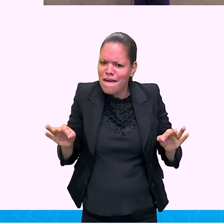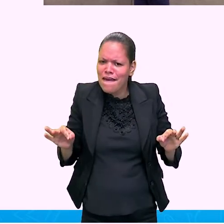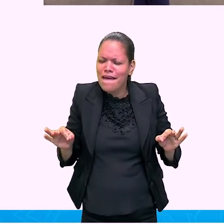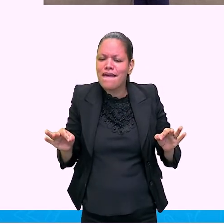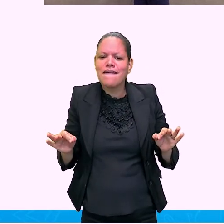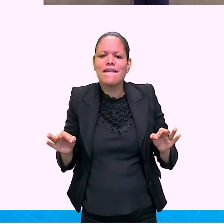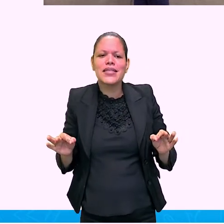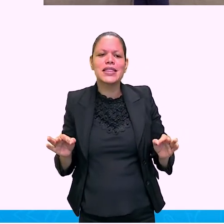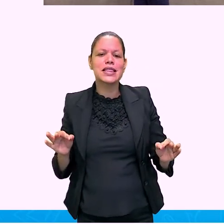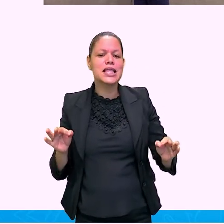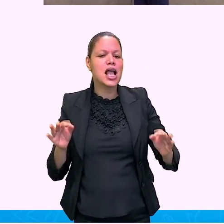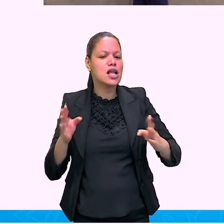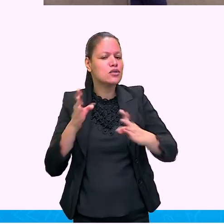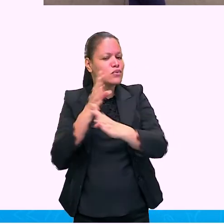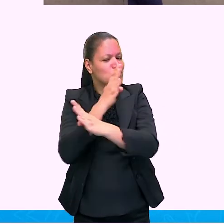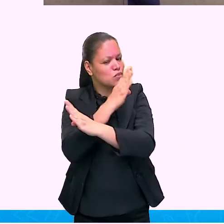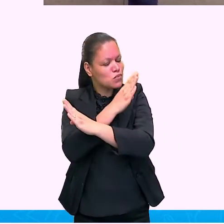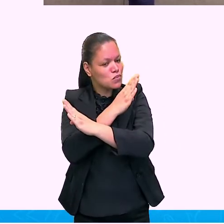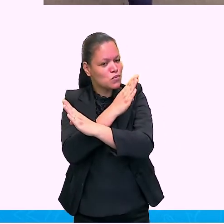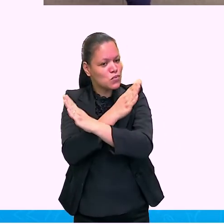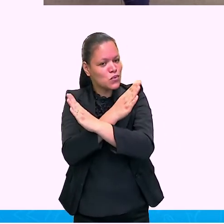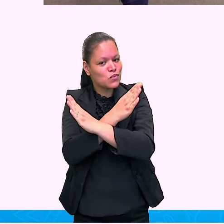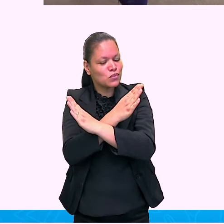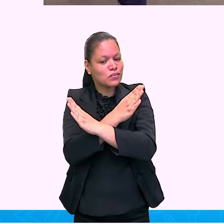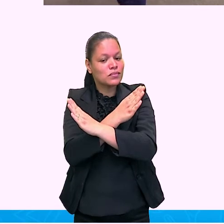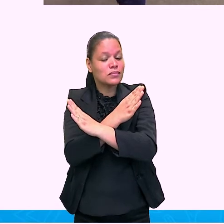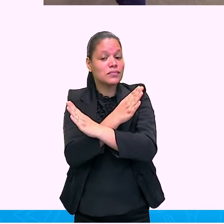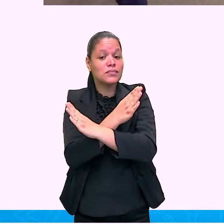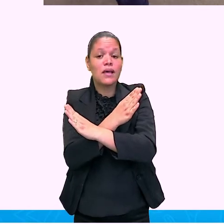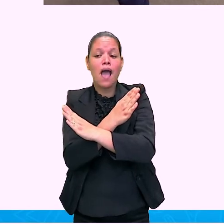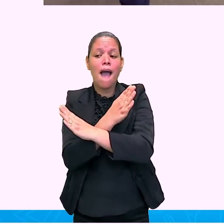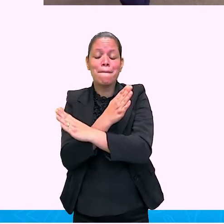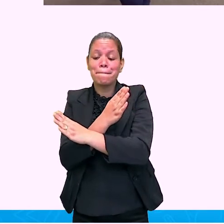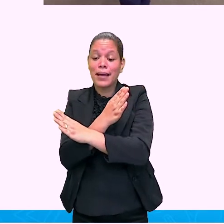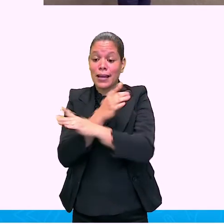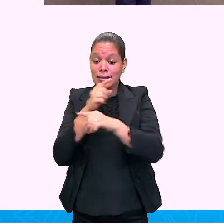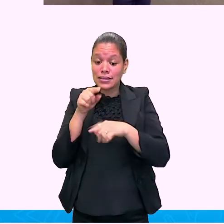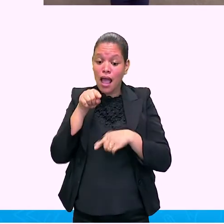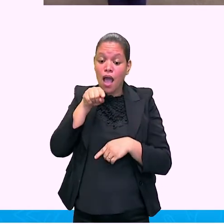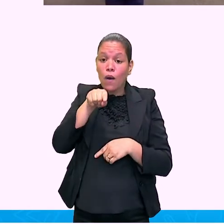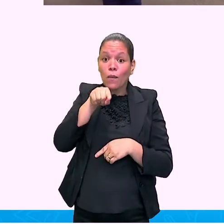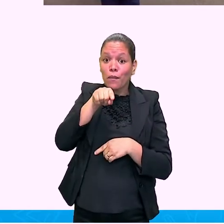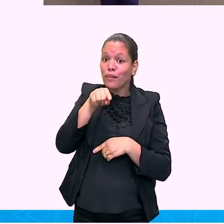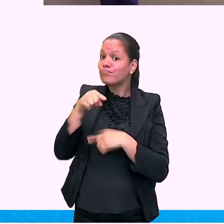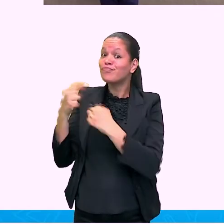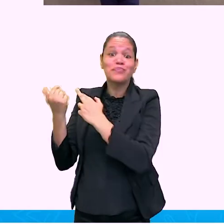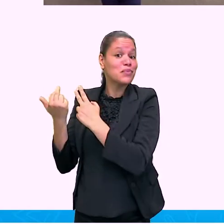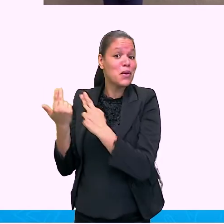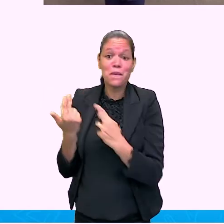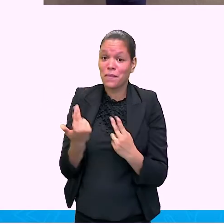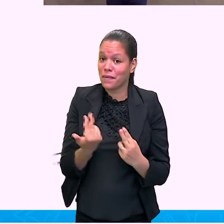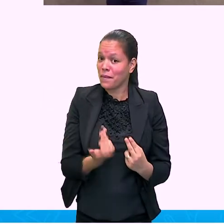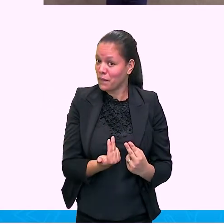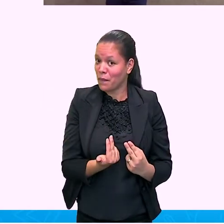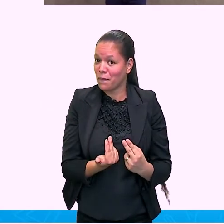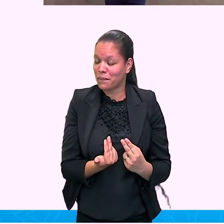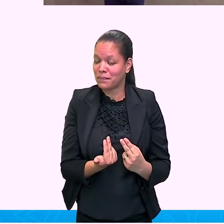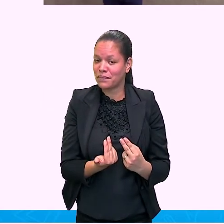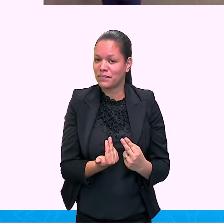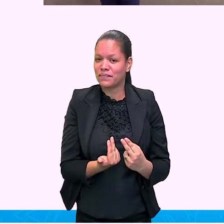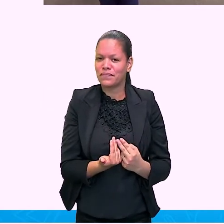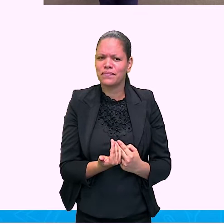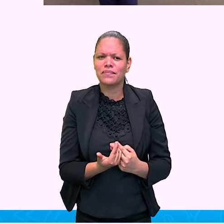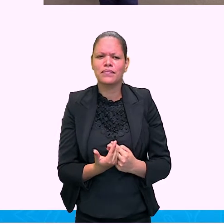seu ângulo não é de 90 graus. Então, nós temos aqui uma cartografia de um mapa